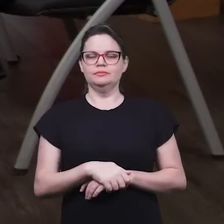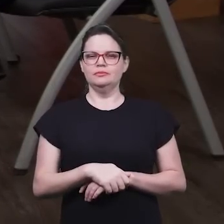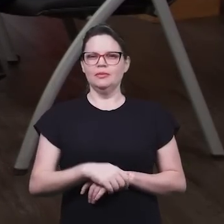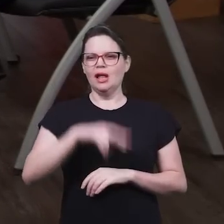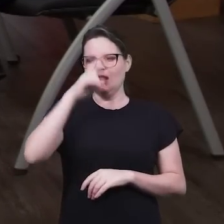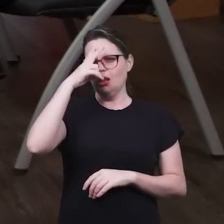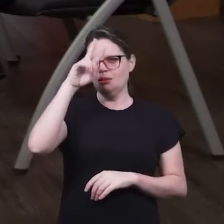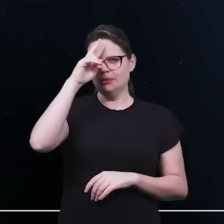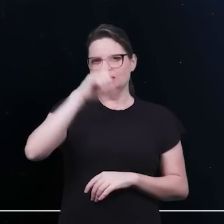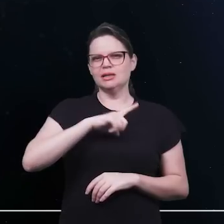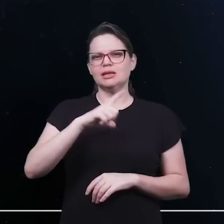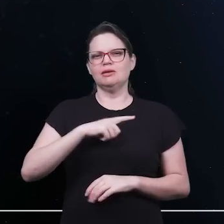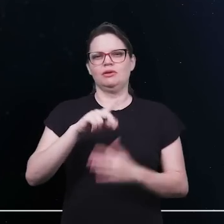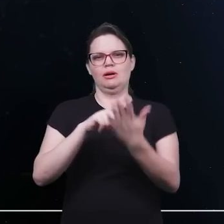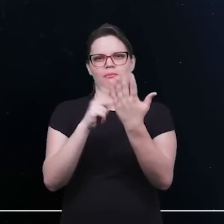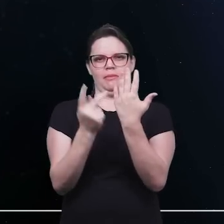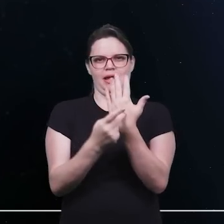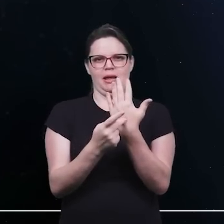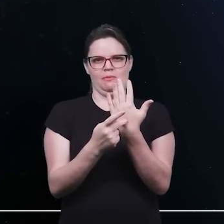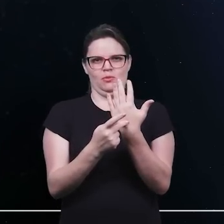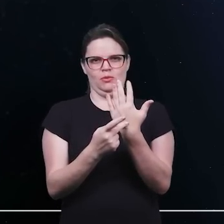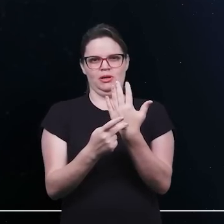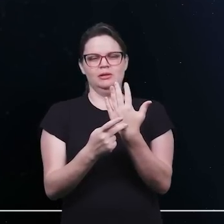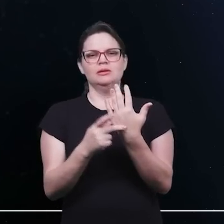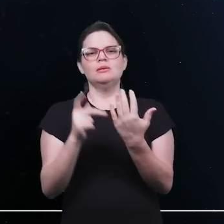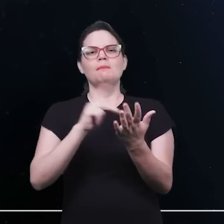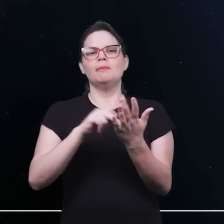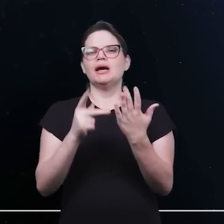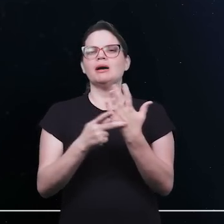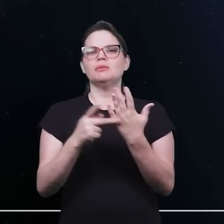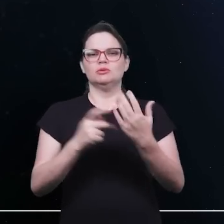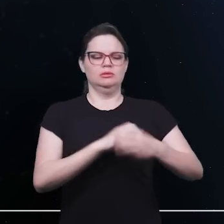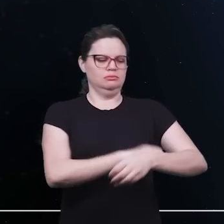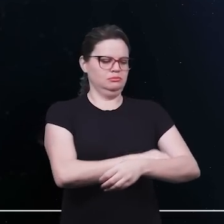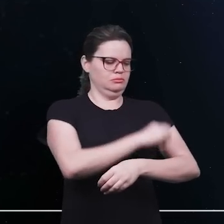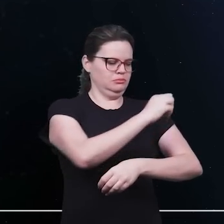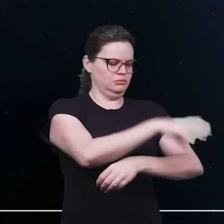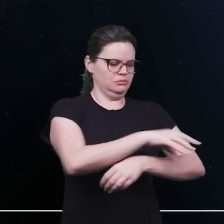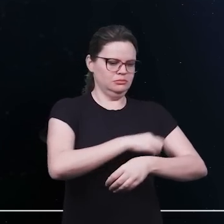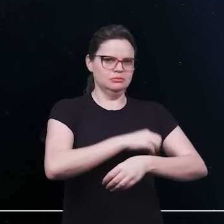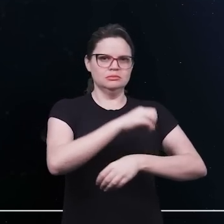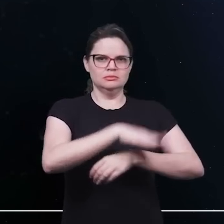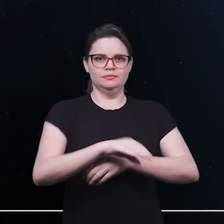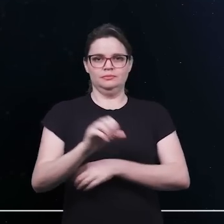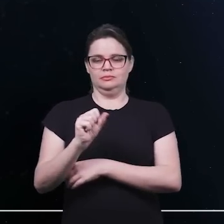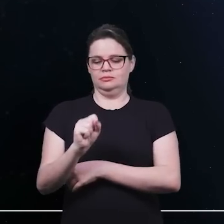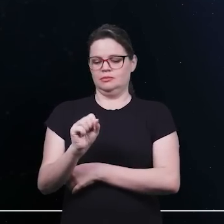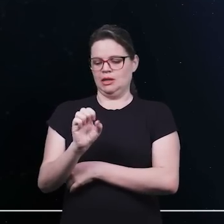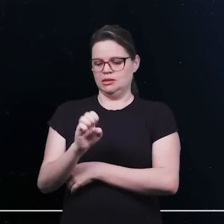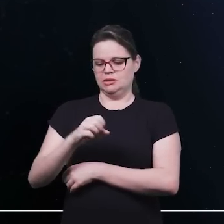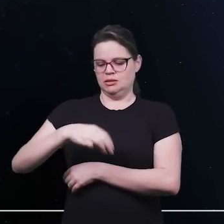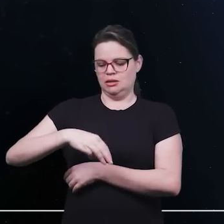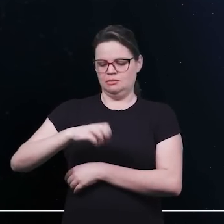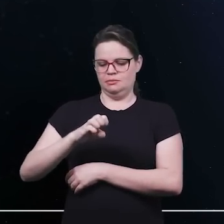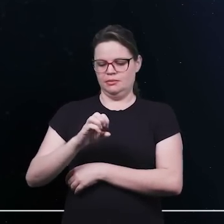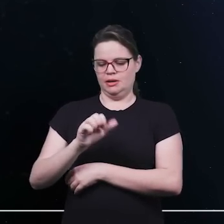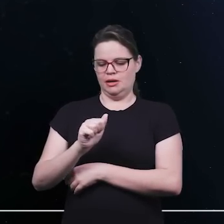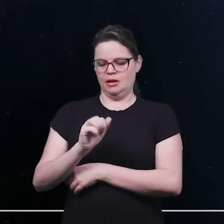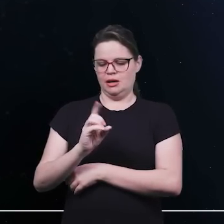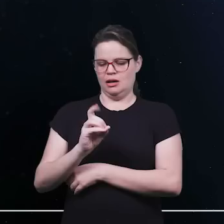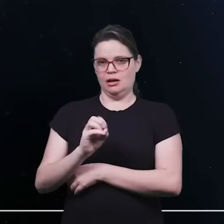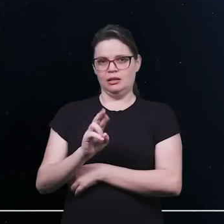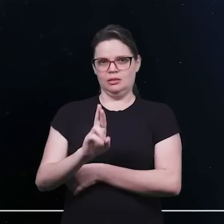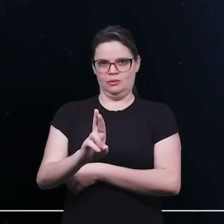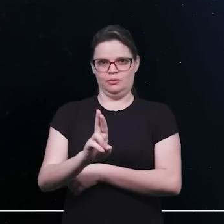lendo aqui, propôs o Senhor Jesus outra parábola dizendo: o reino dos céus é semelhante ao homem que